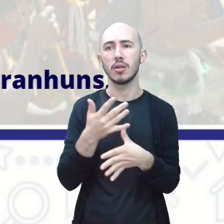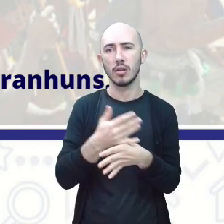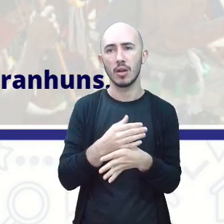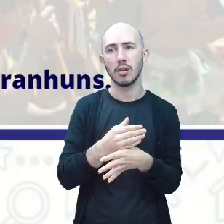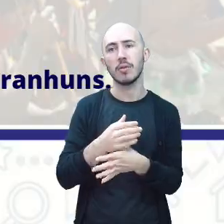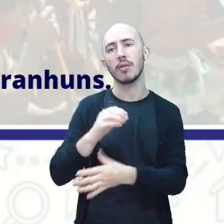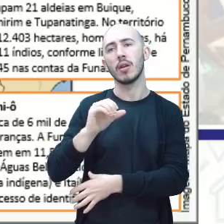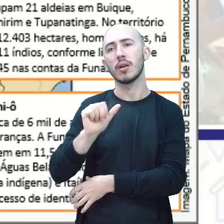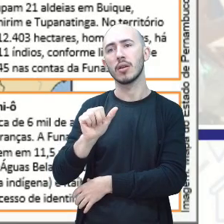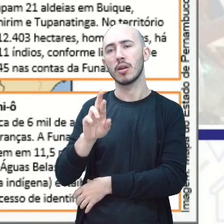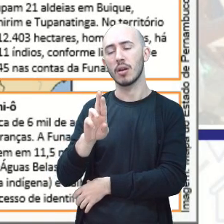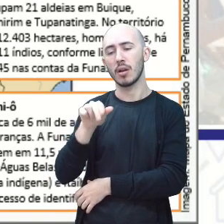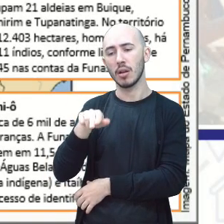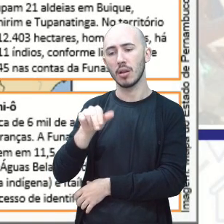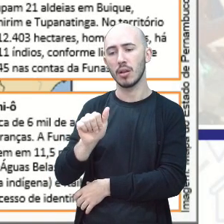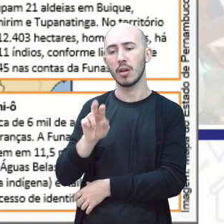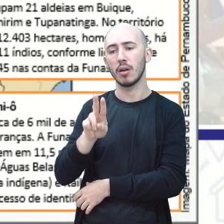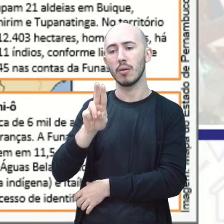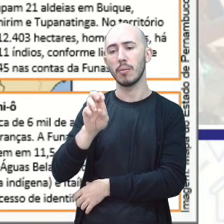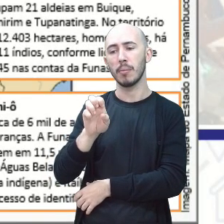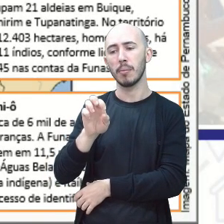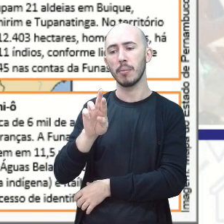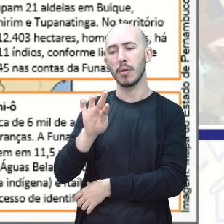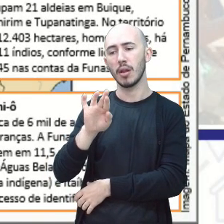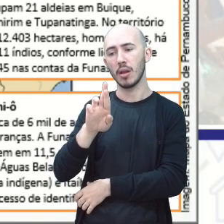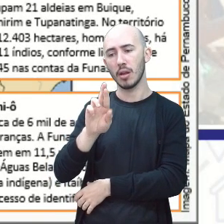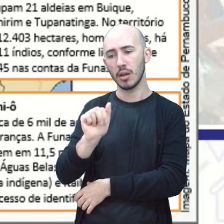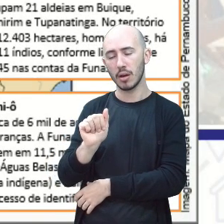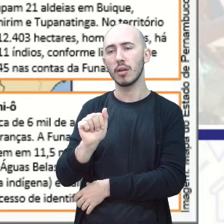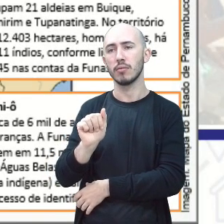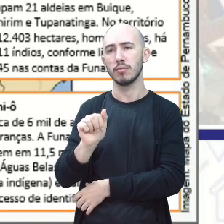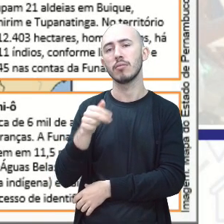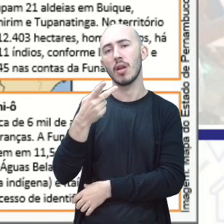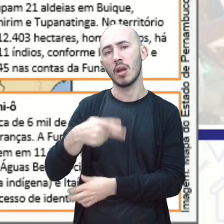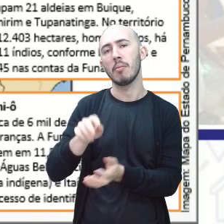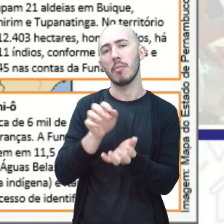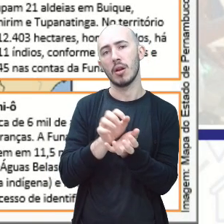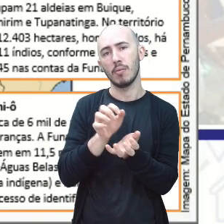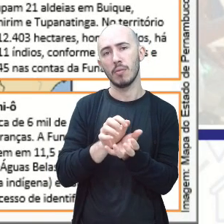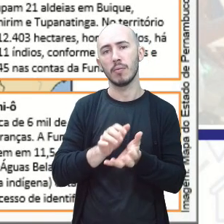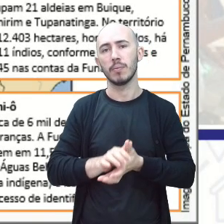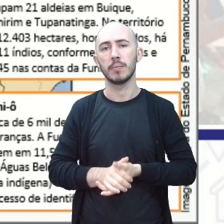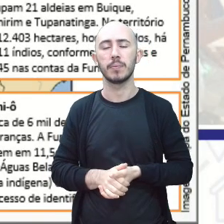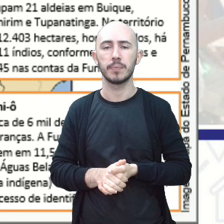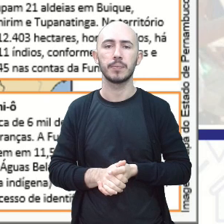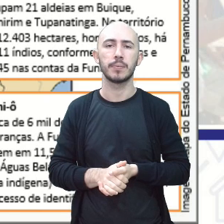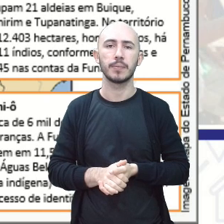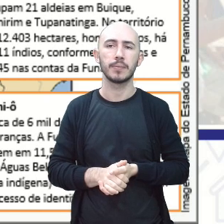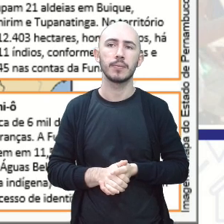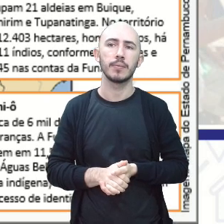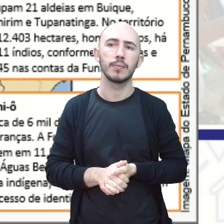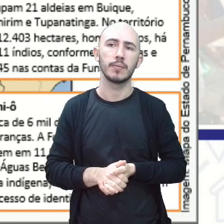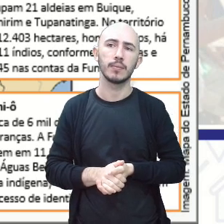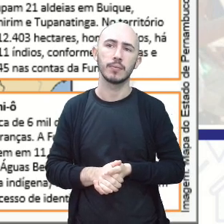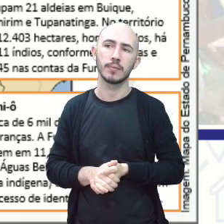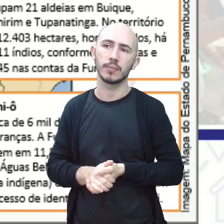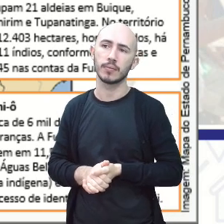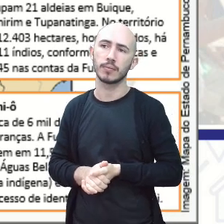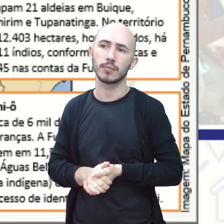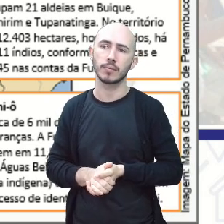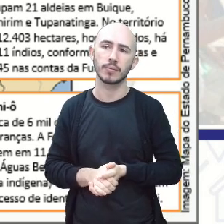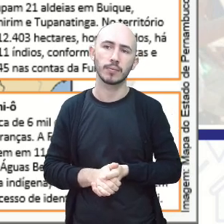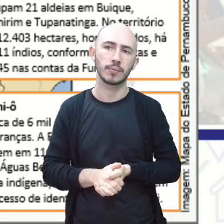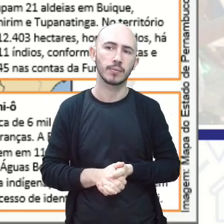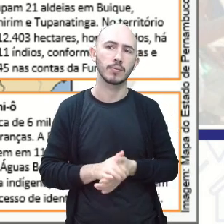da Penha, em Pernambuco. Então, aqui, ó, os Aticum, eles